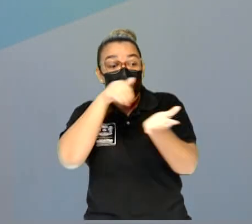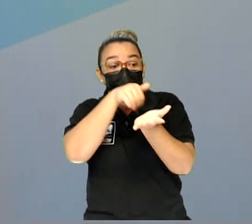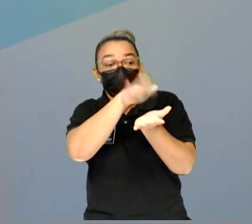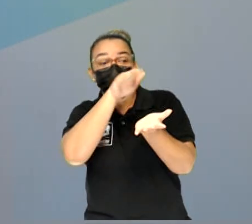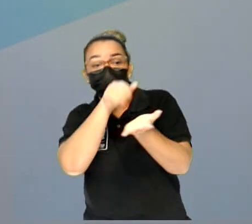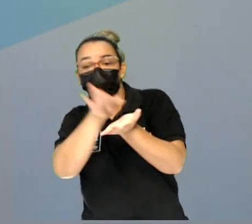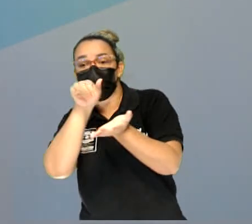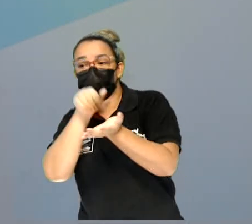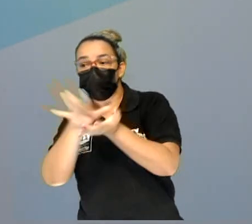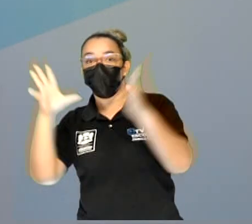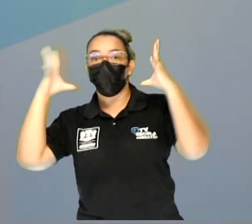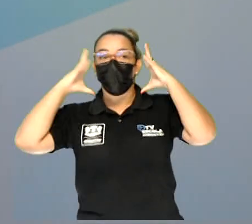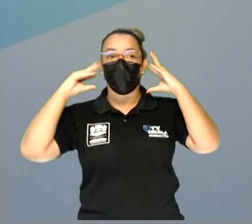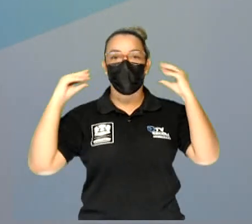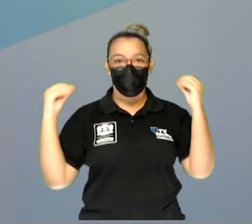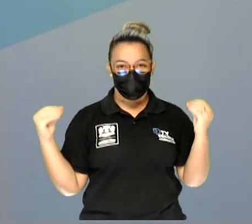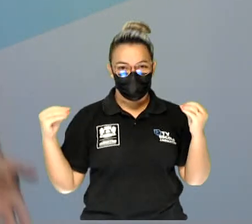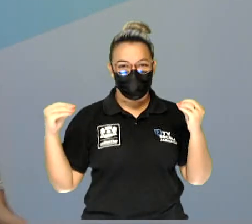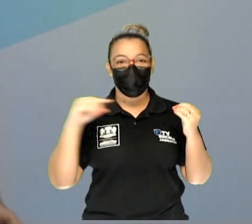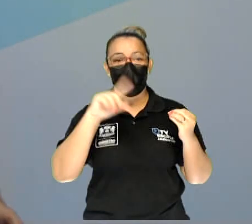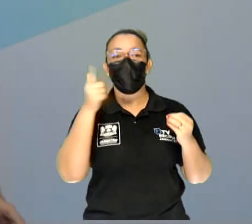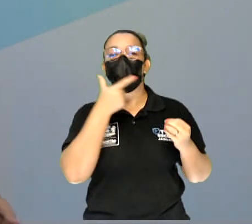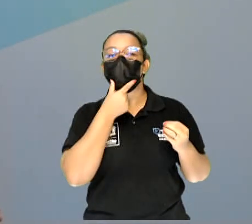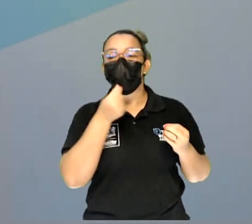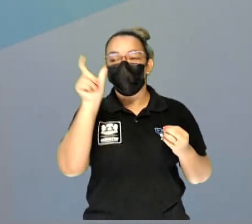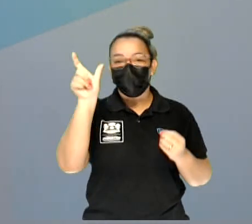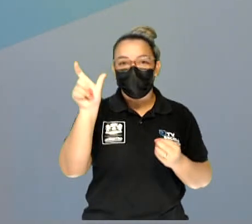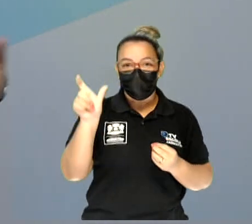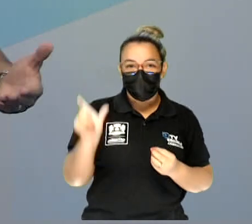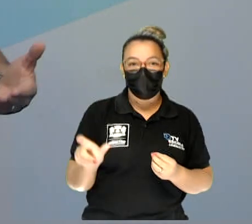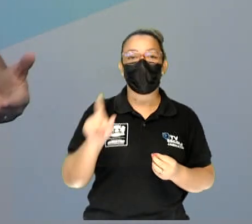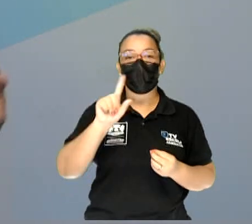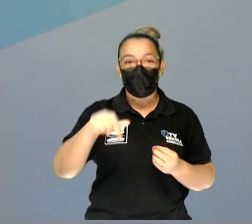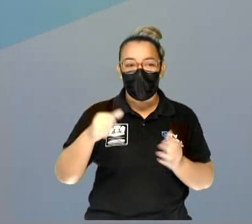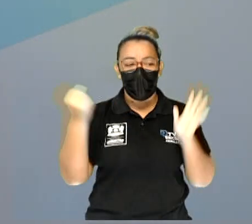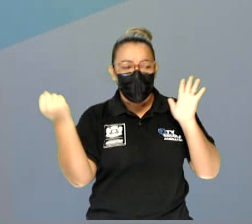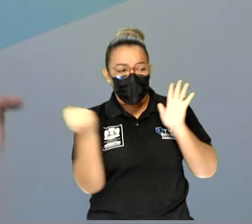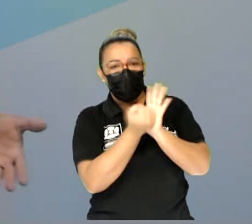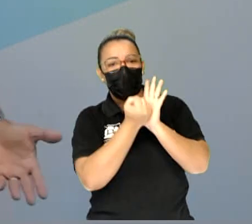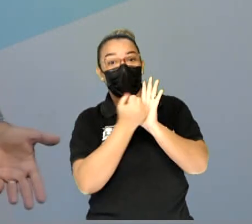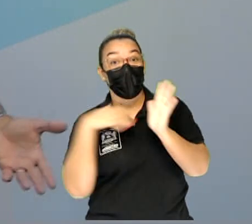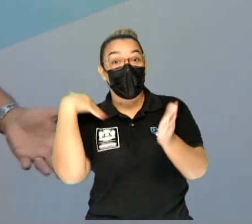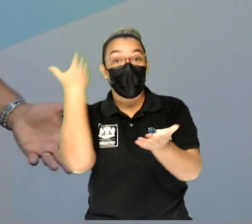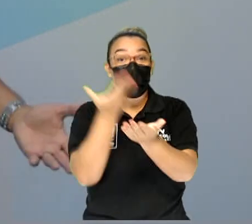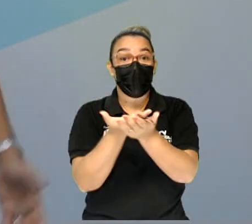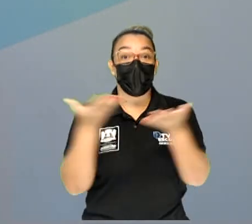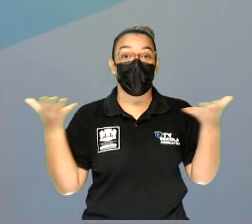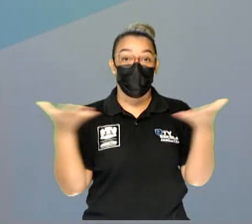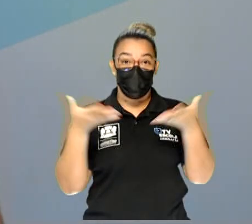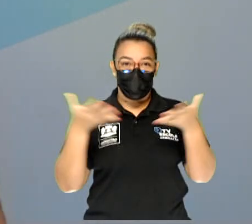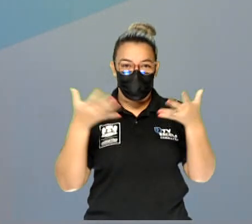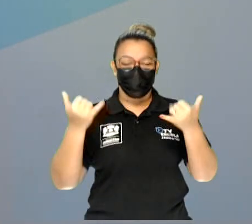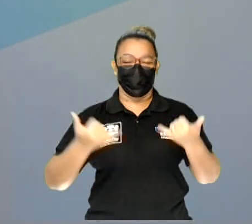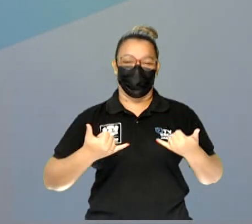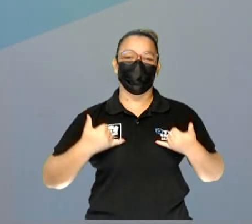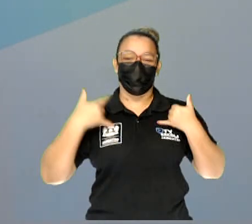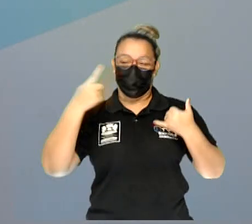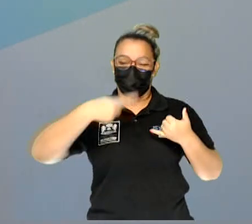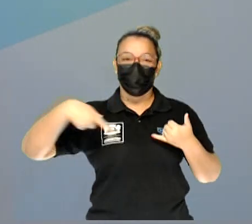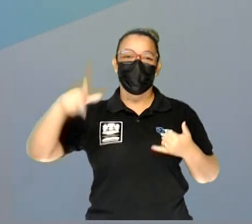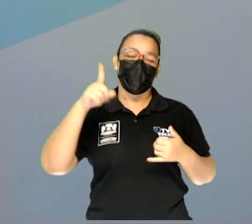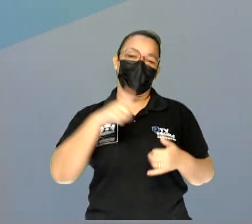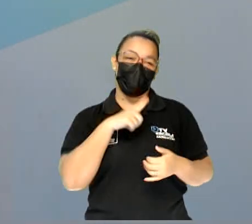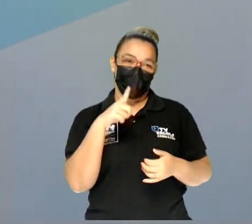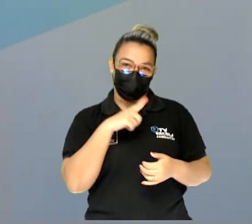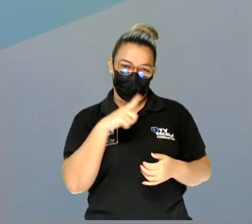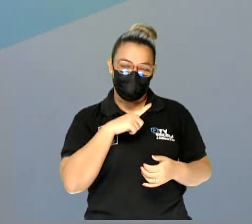Maurício de Nassau foi um eficiente administrador e deixou marcas que ainda hoje a gente tem muito orgulho de exibir.